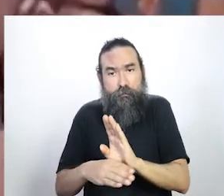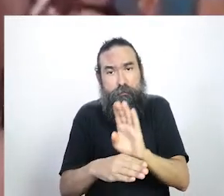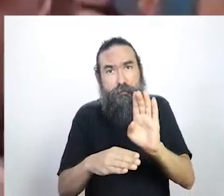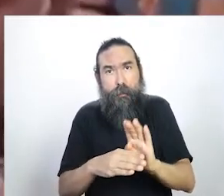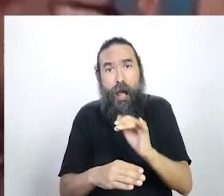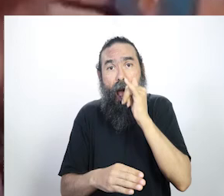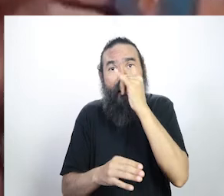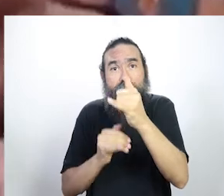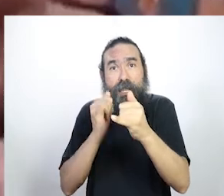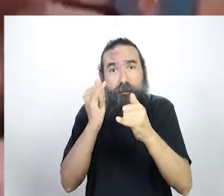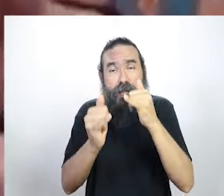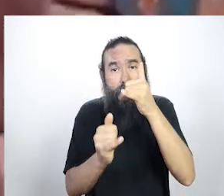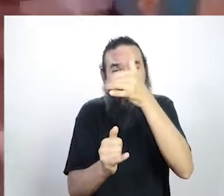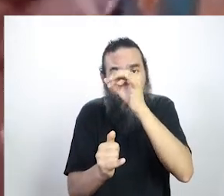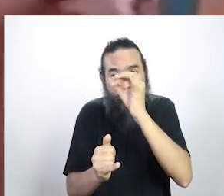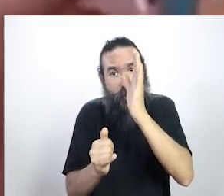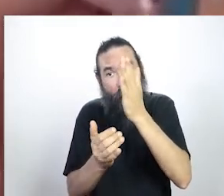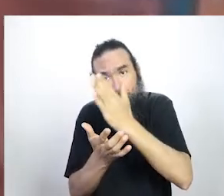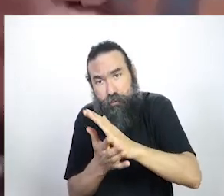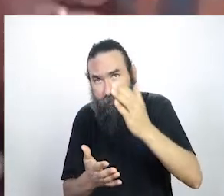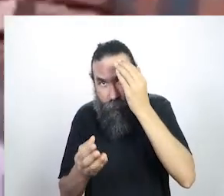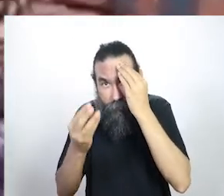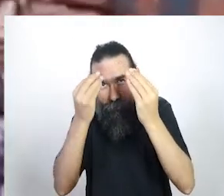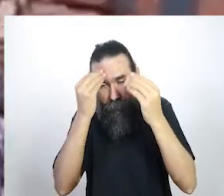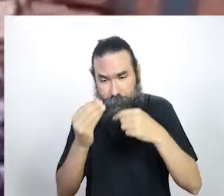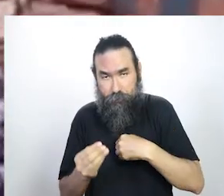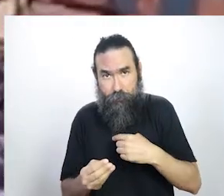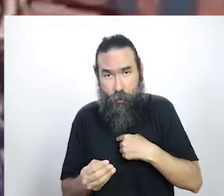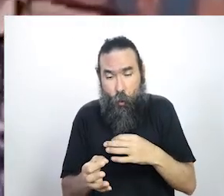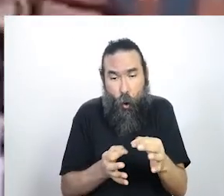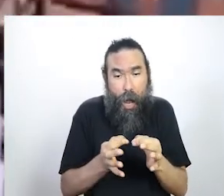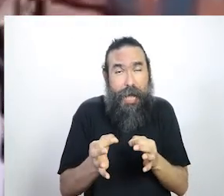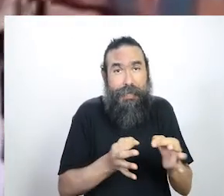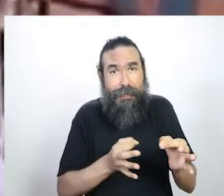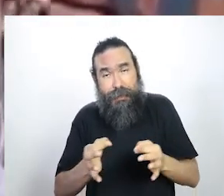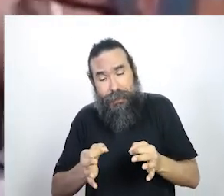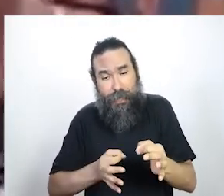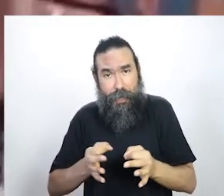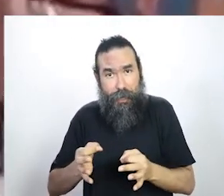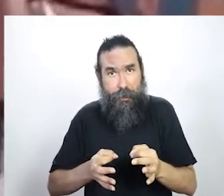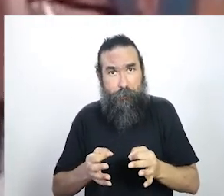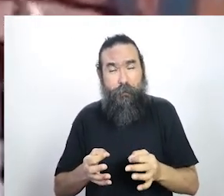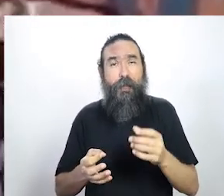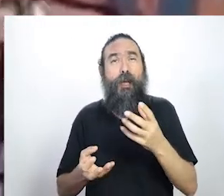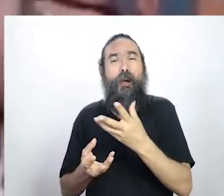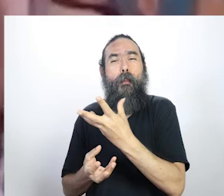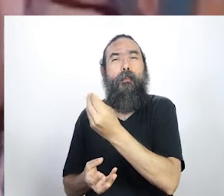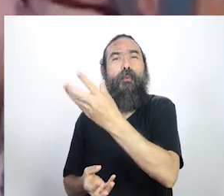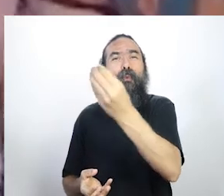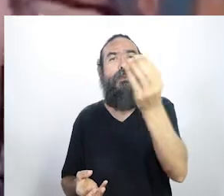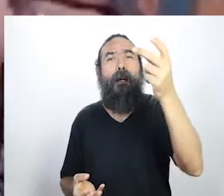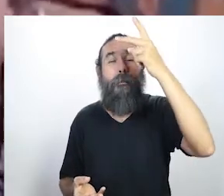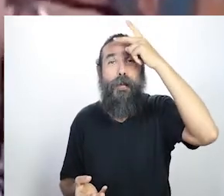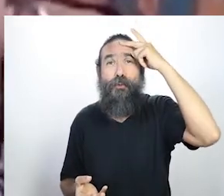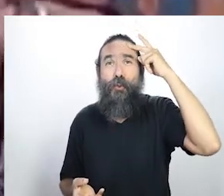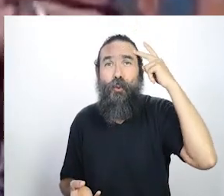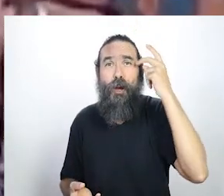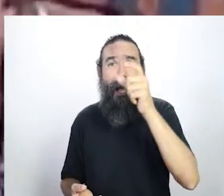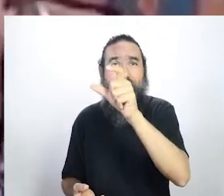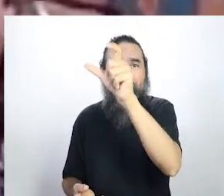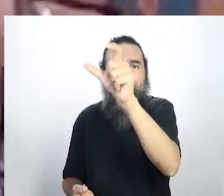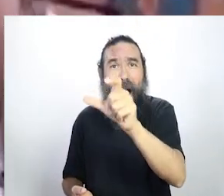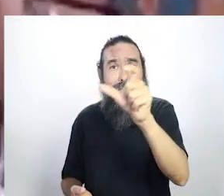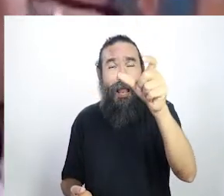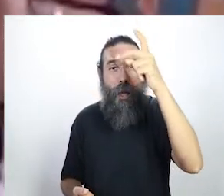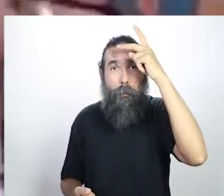1. E para poder um pouco organizar, é muita gente, cada um trouxe e traz